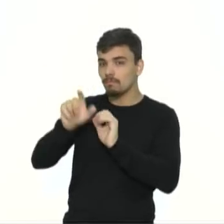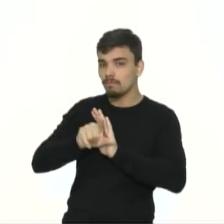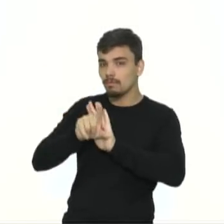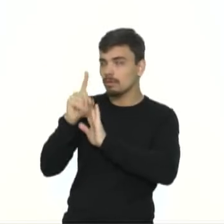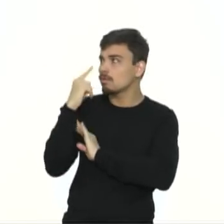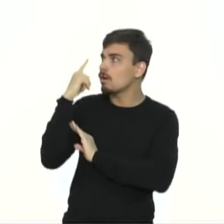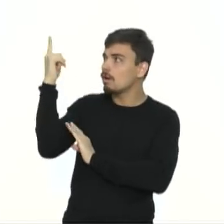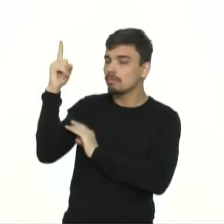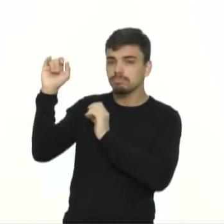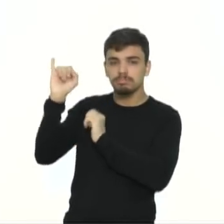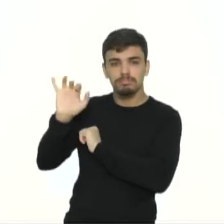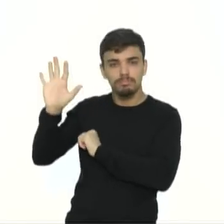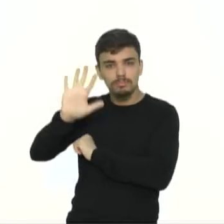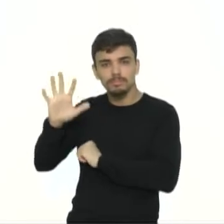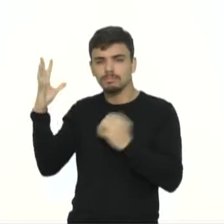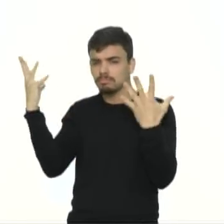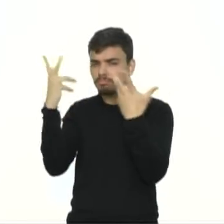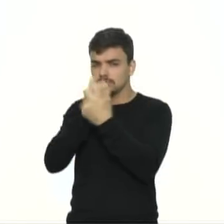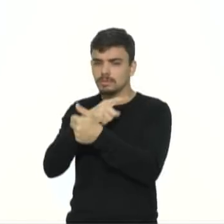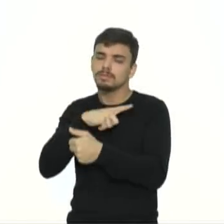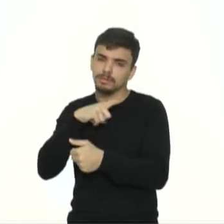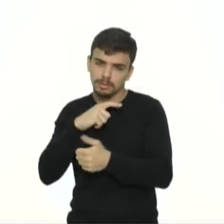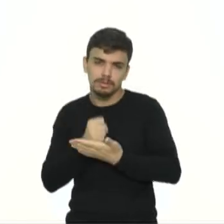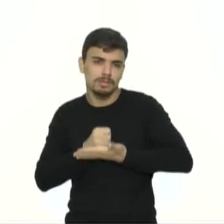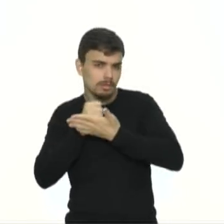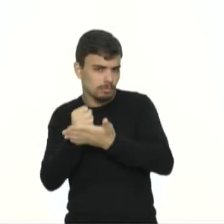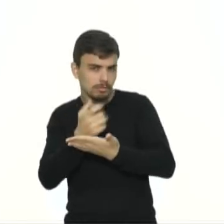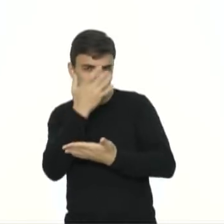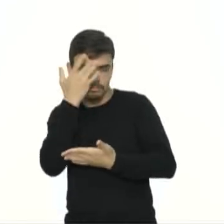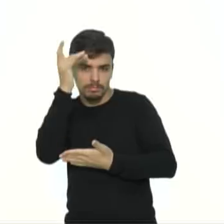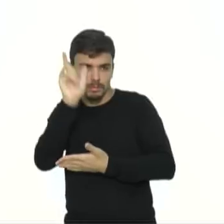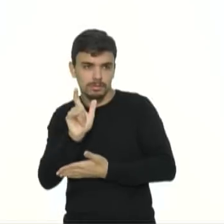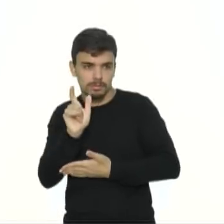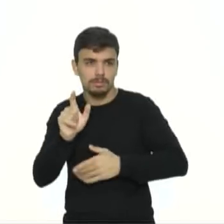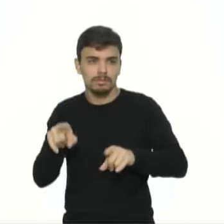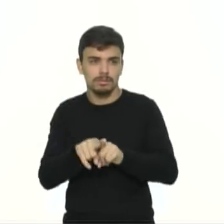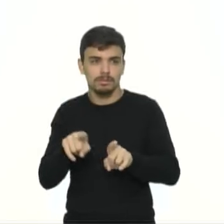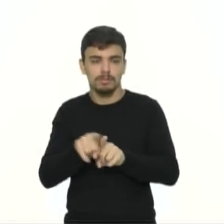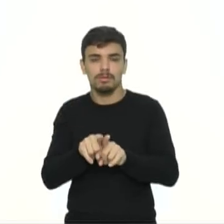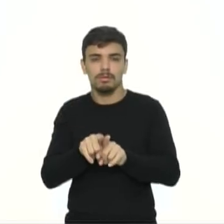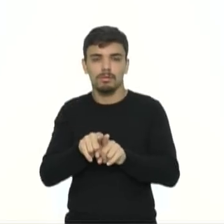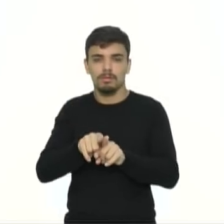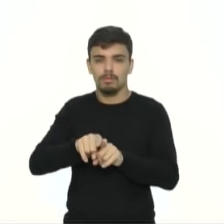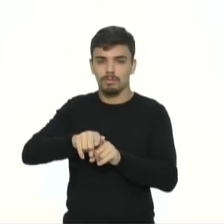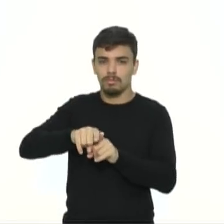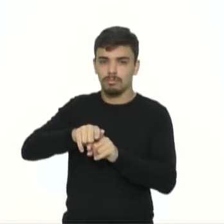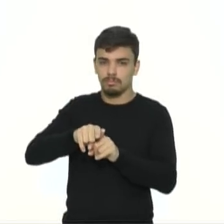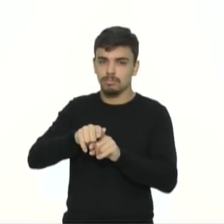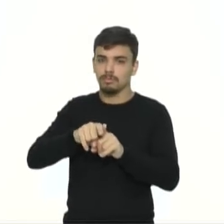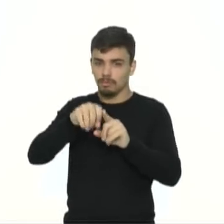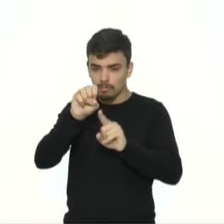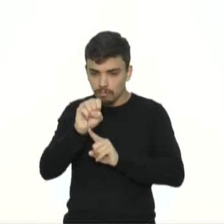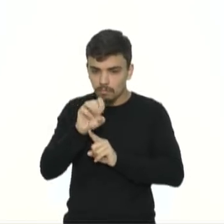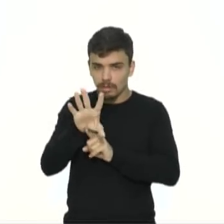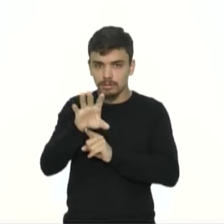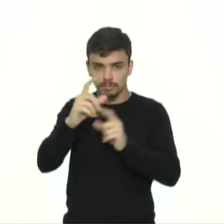ao fundo, né? Claro que eu tinha ajuda ali de uma iluminação do flash